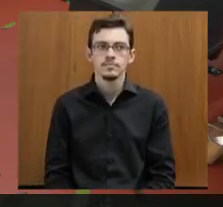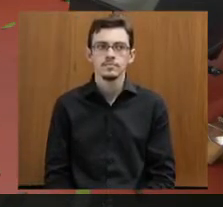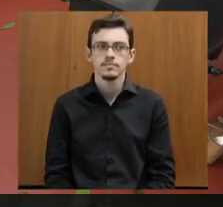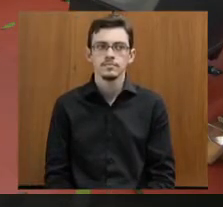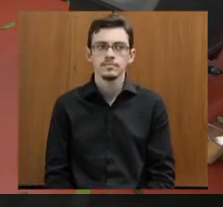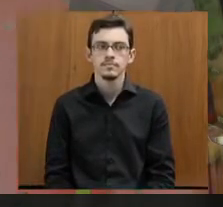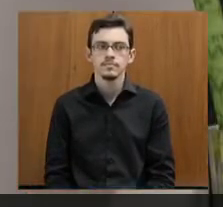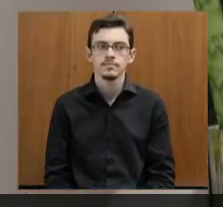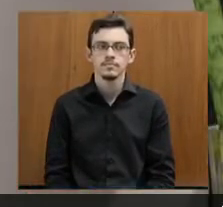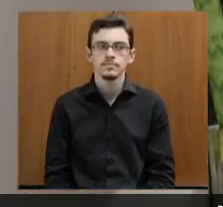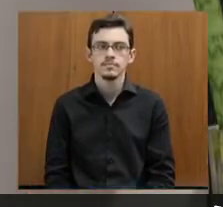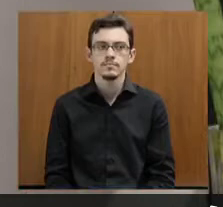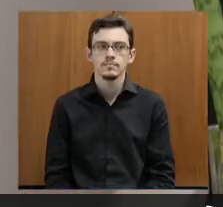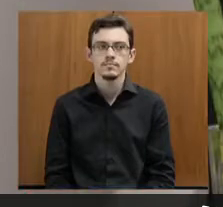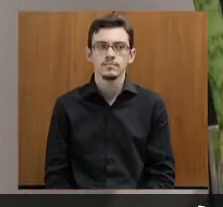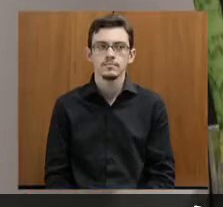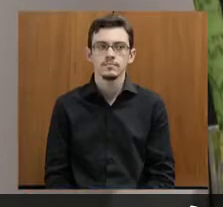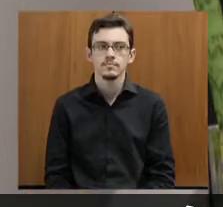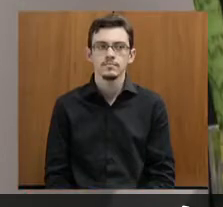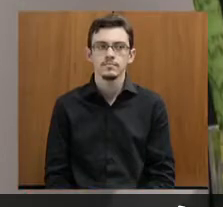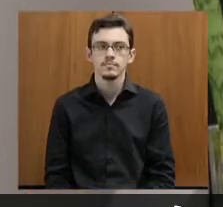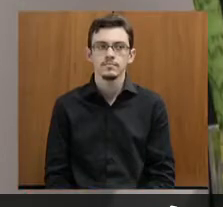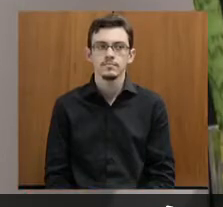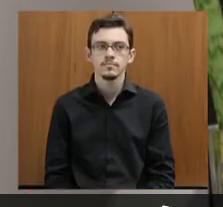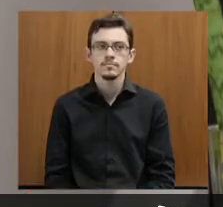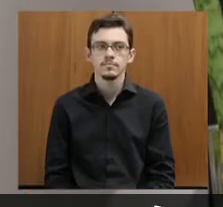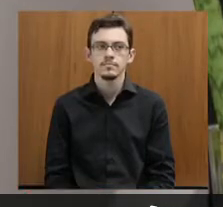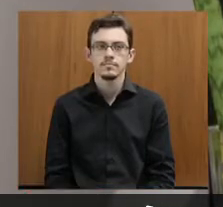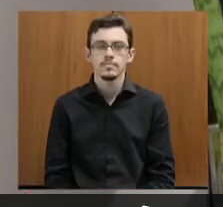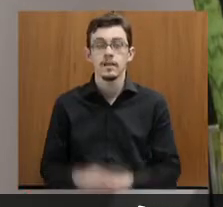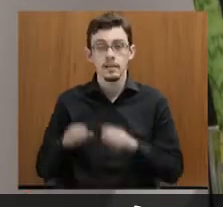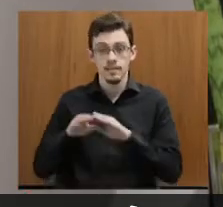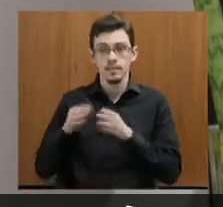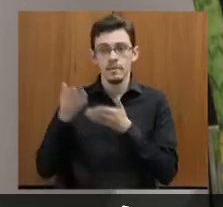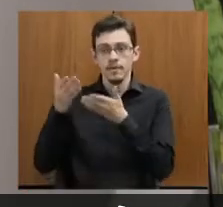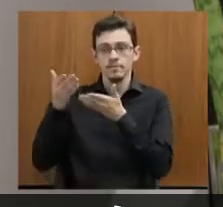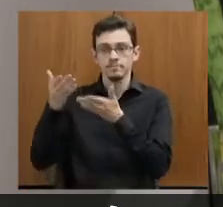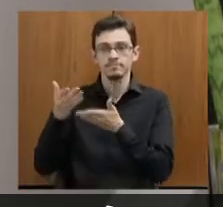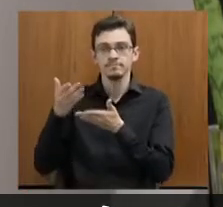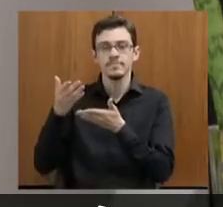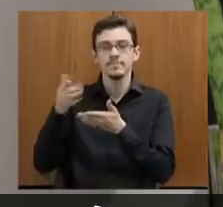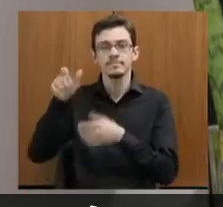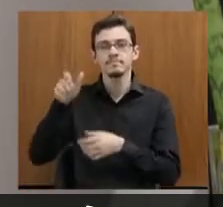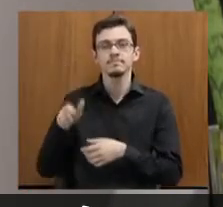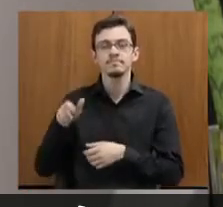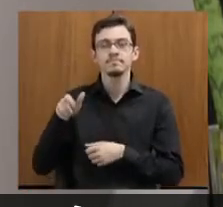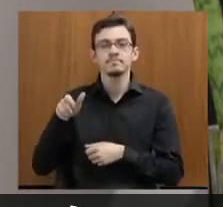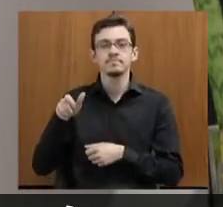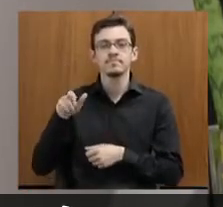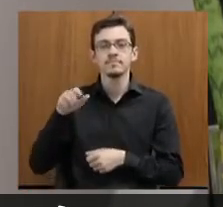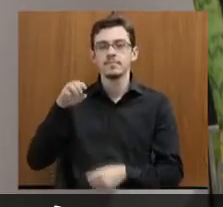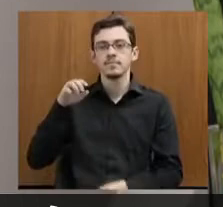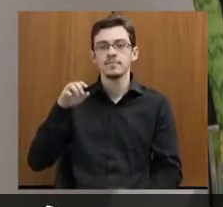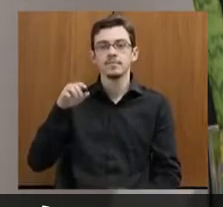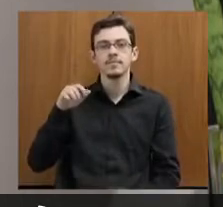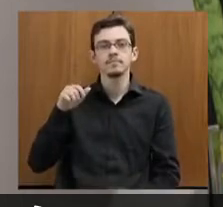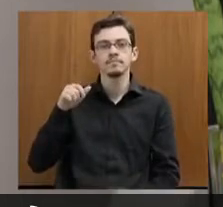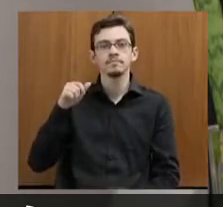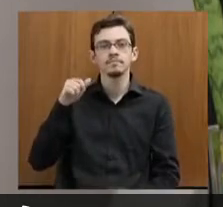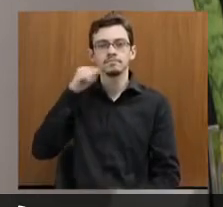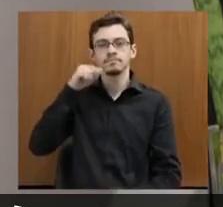E aí e também para compor a mesa makota